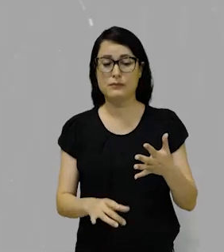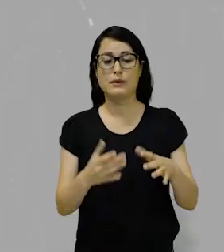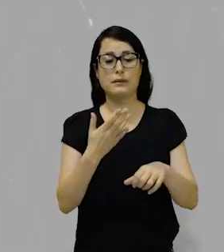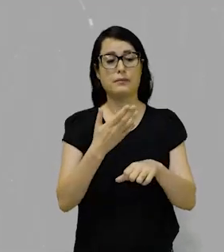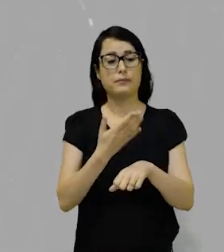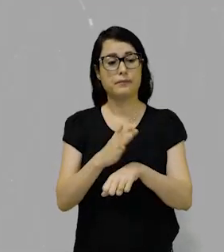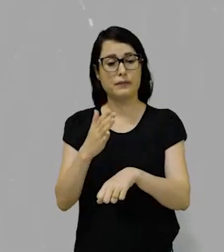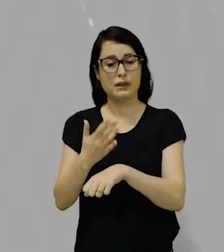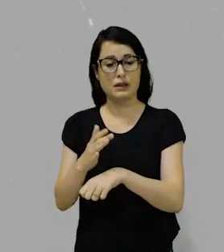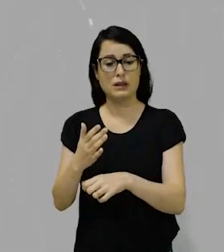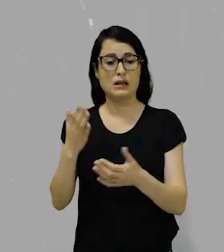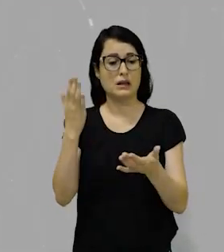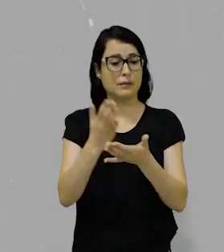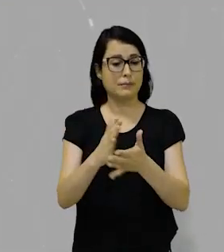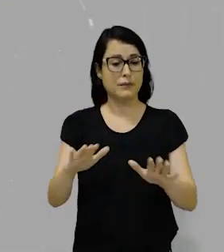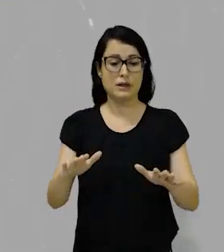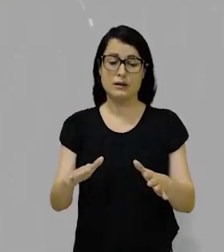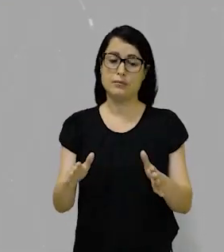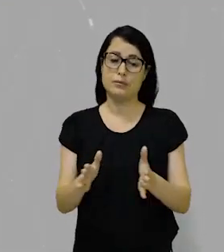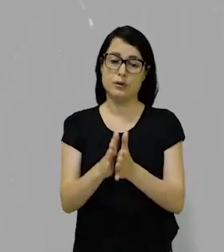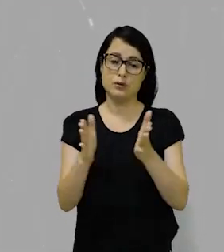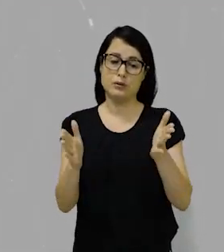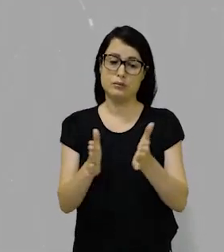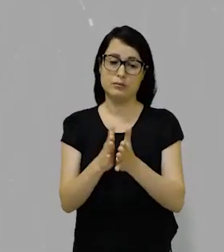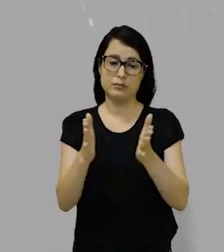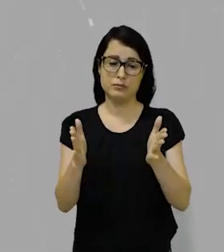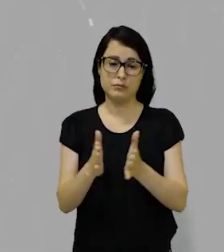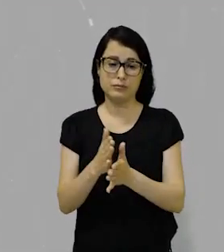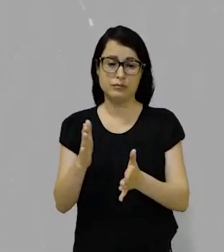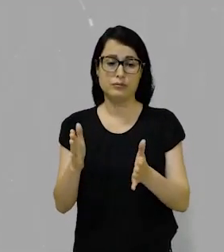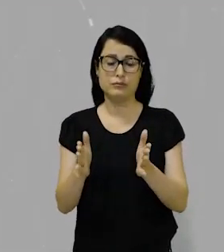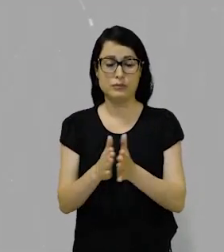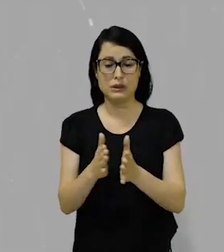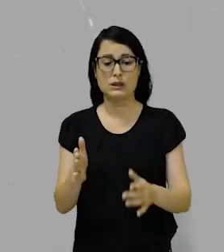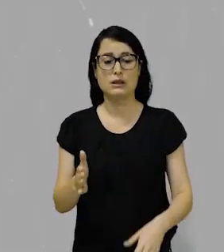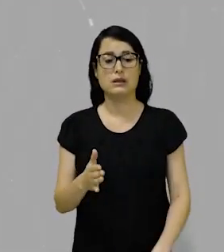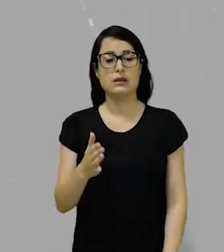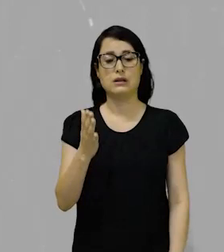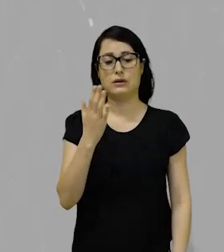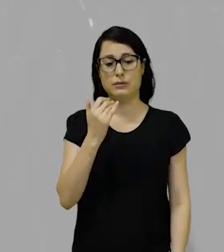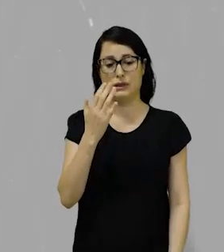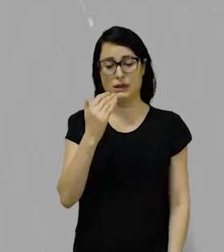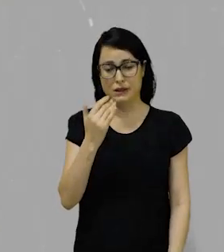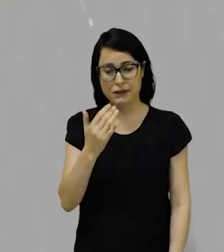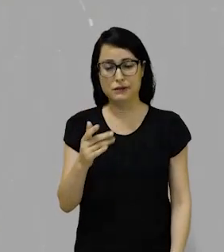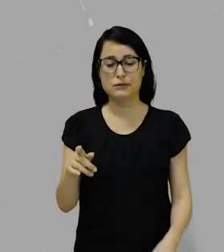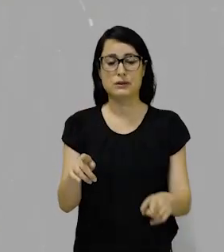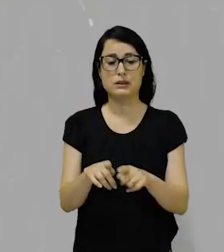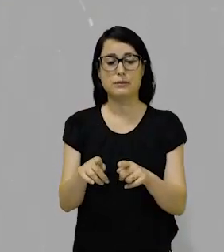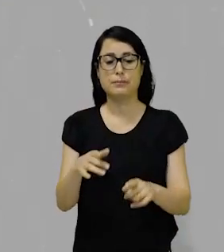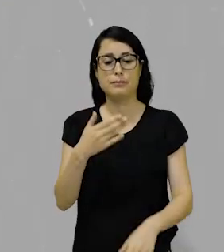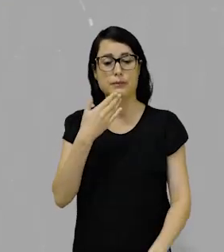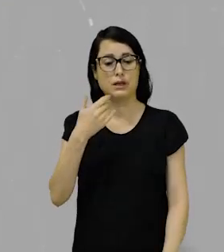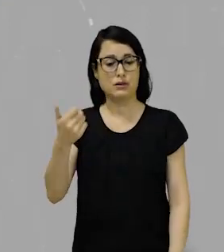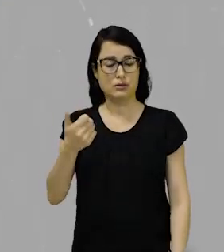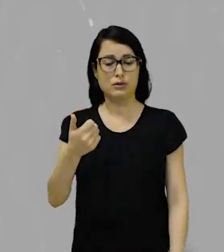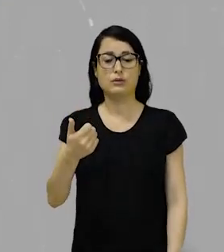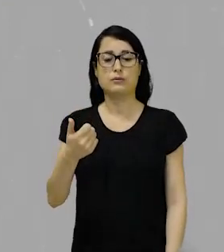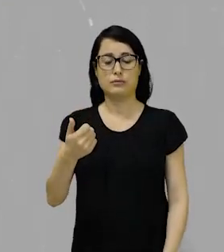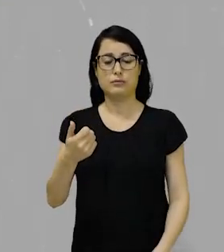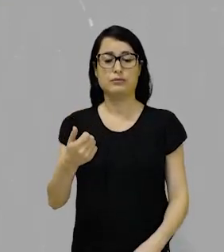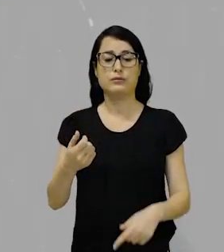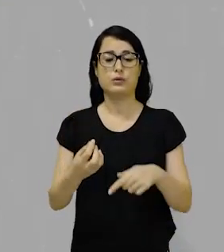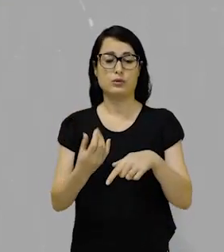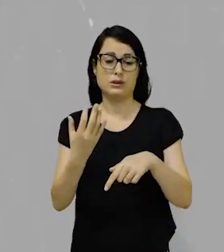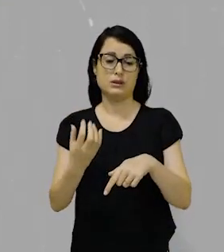propõe? Erradicar a pobreza, né? Buscar distribuição de alimentos mais justos, né? Buscar uma melhor qualidade de vida, tá certo? Nós vamos